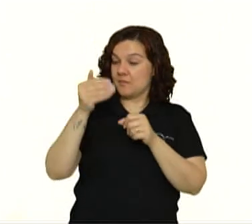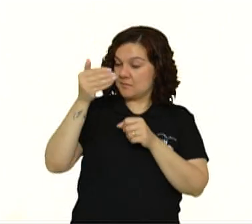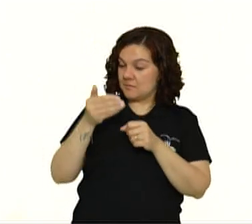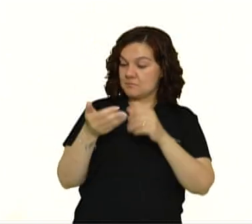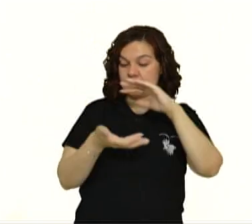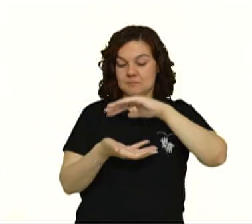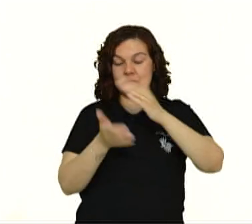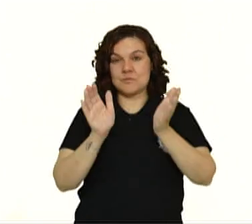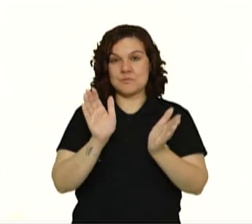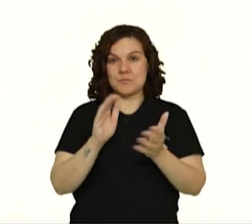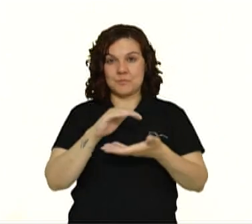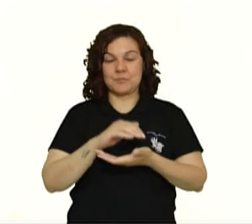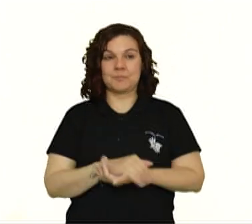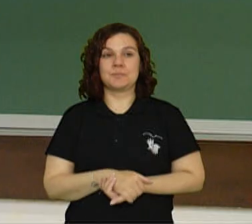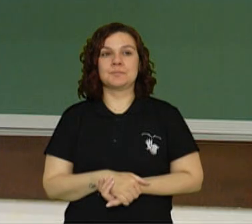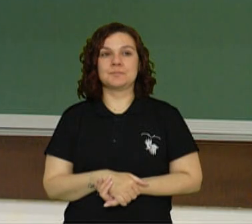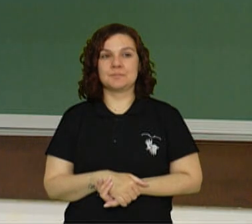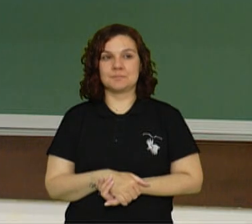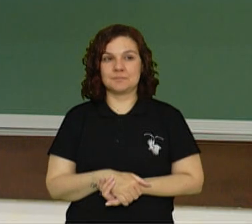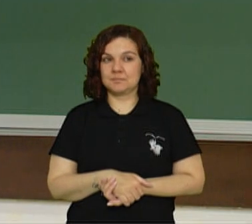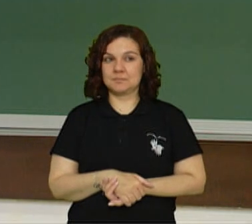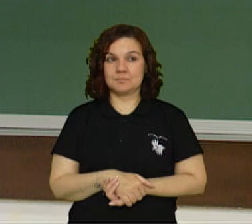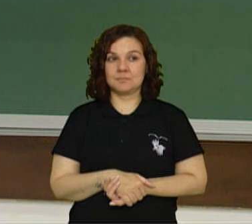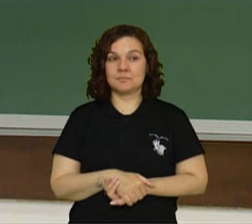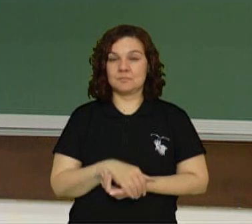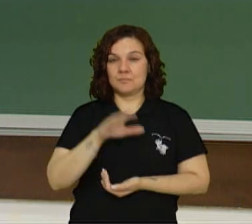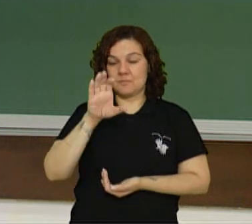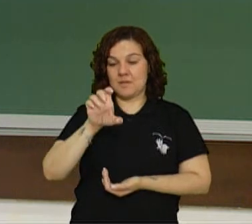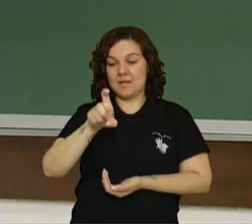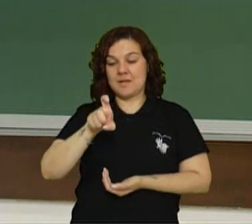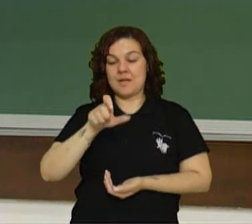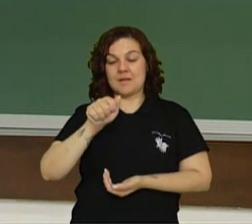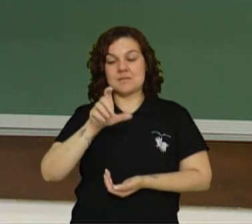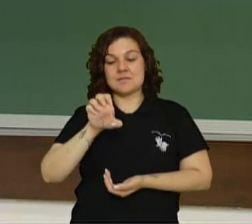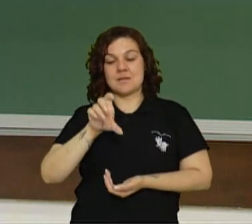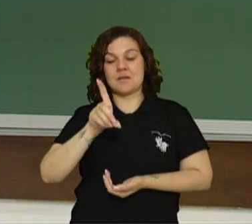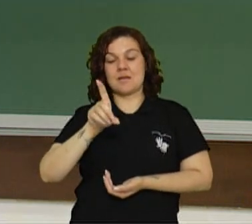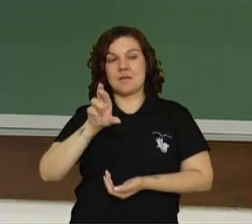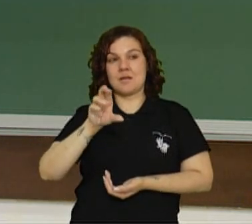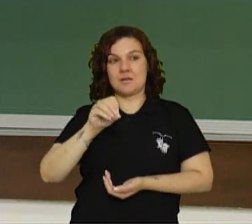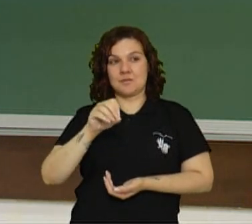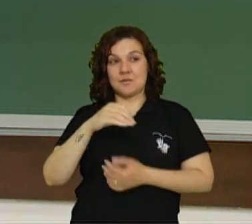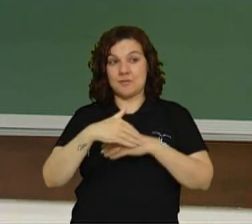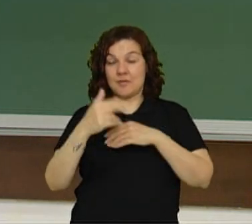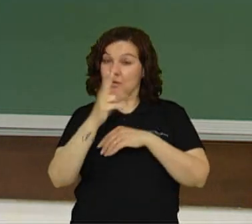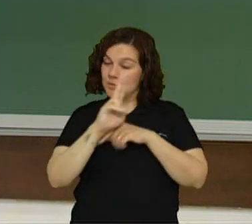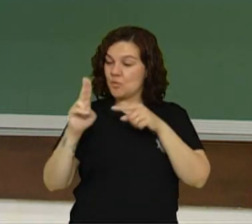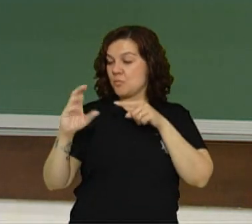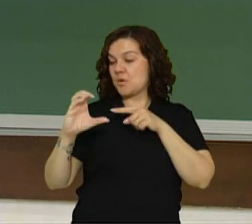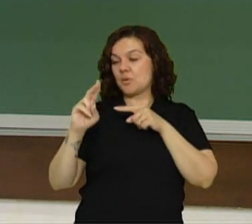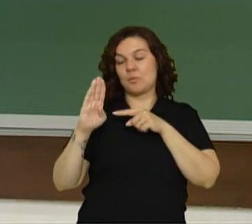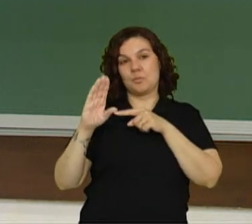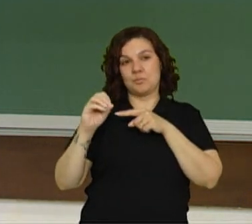esse hexágono, esse hexaedro, que a gente tanto carinhosamente chama de cubo.